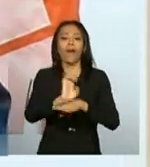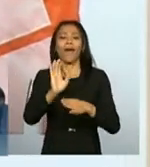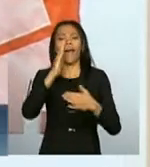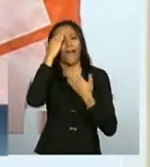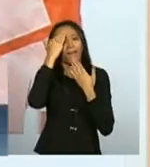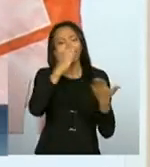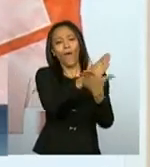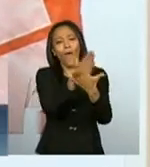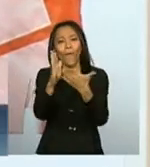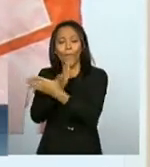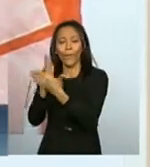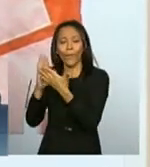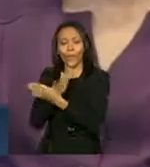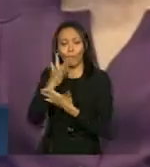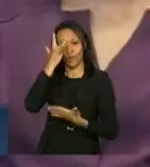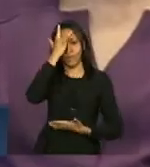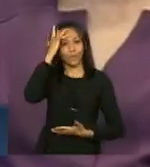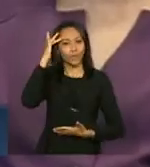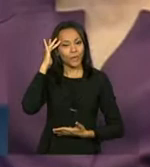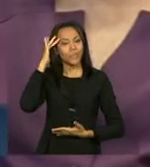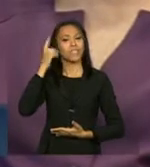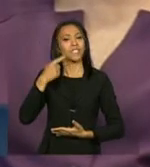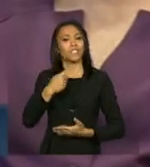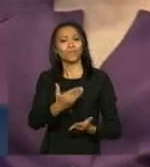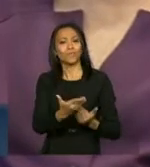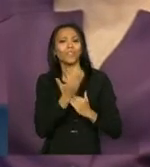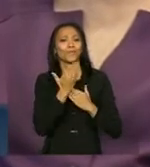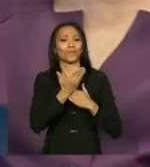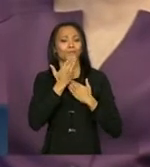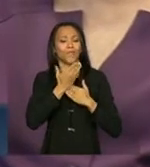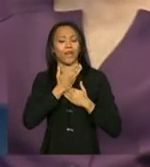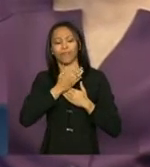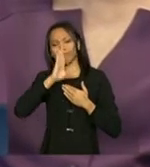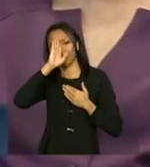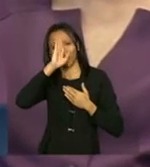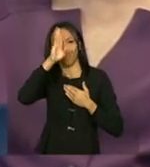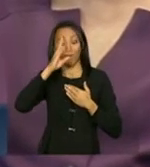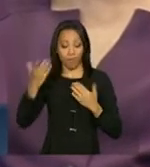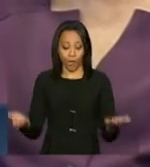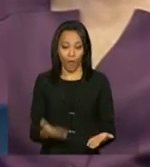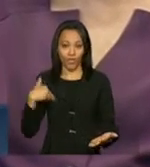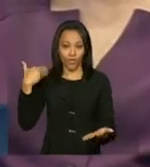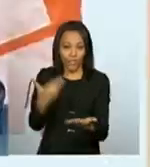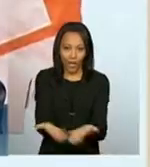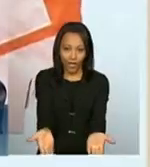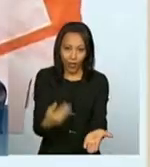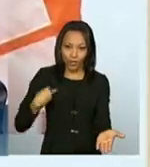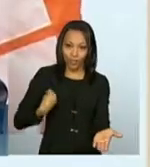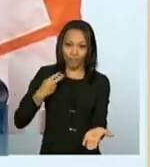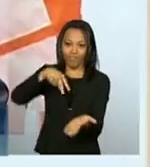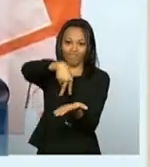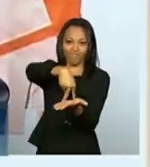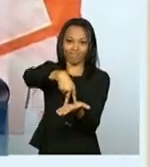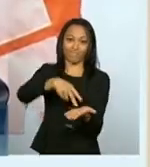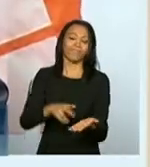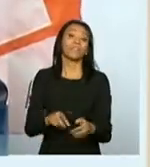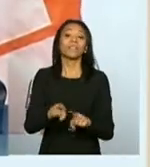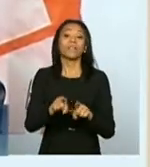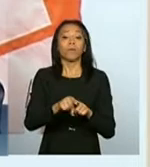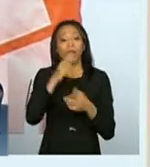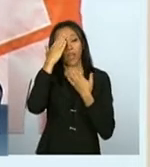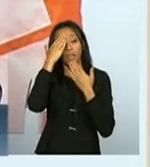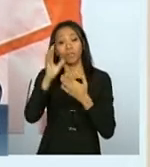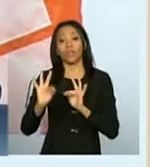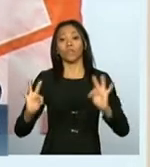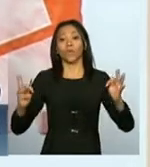pessoas que, na nossa avaliação, foram fundamentais para chegarmos onde chegamos. Agradecer a todos os